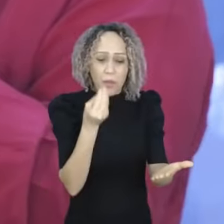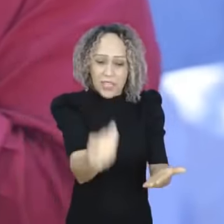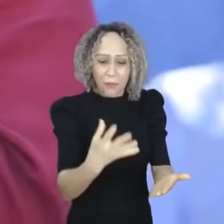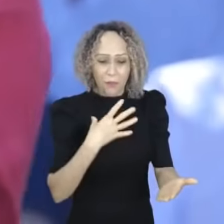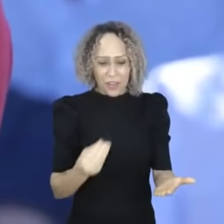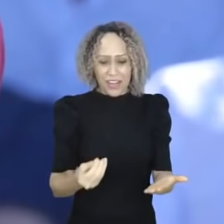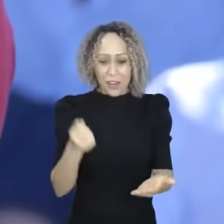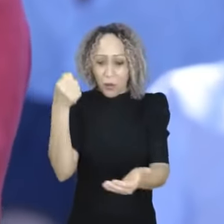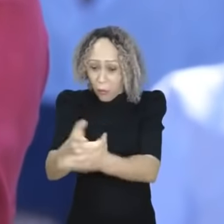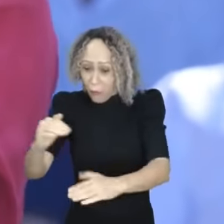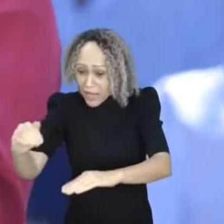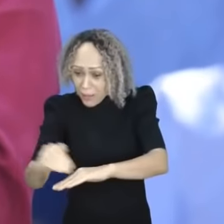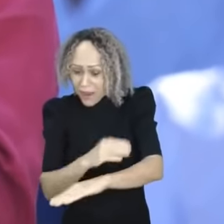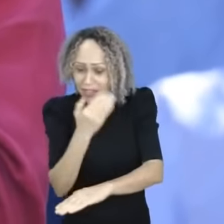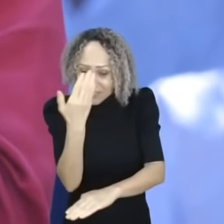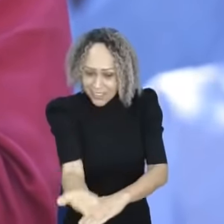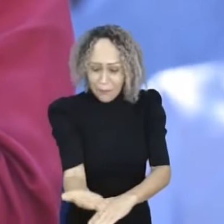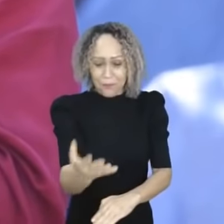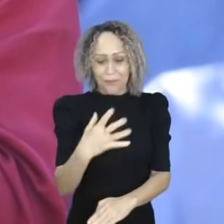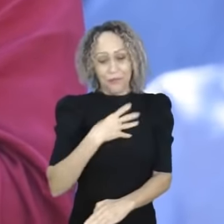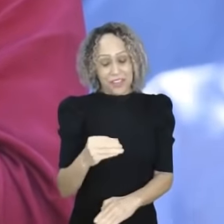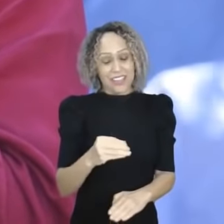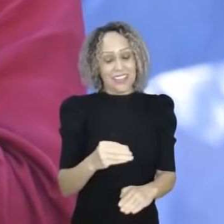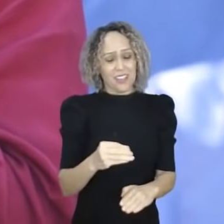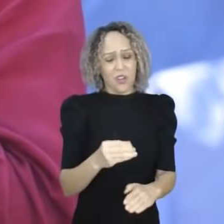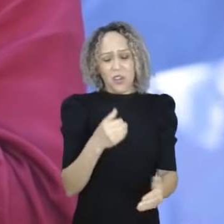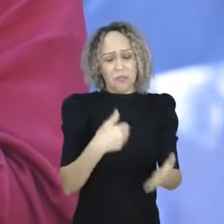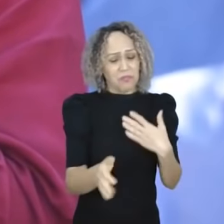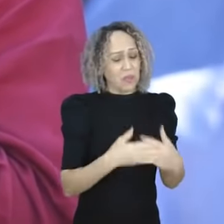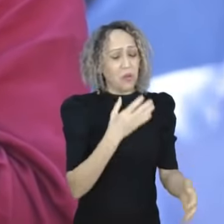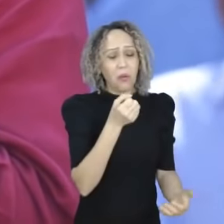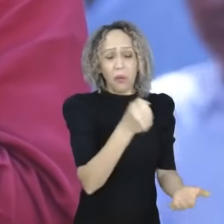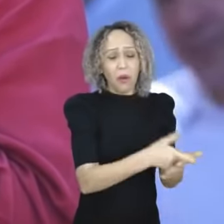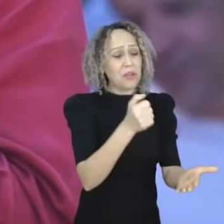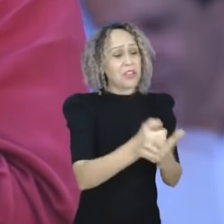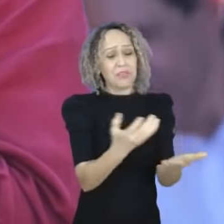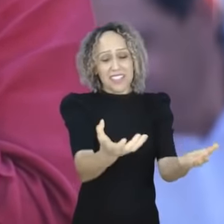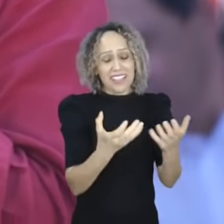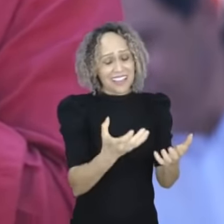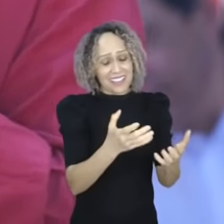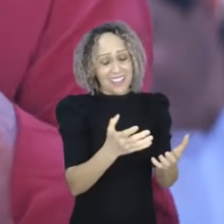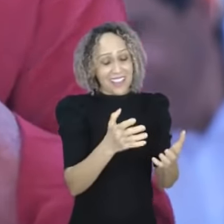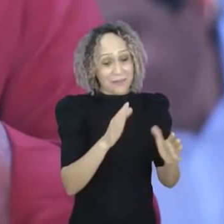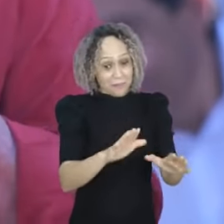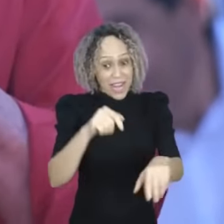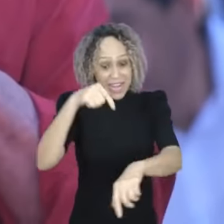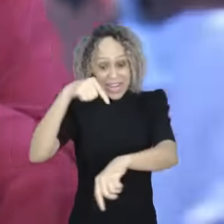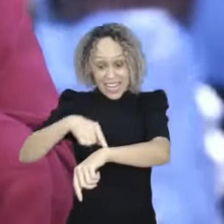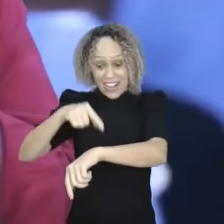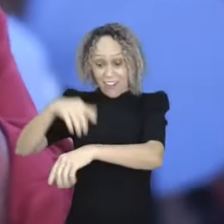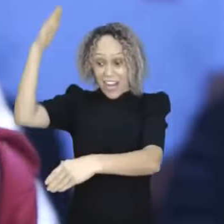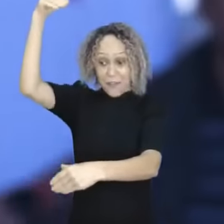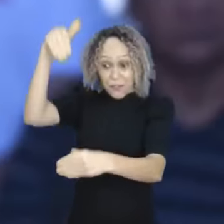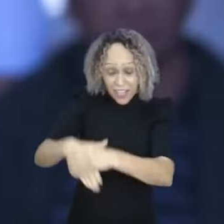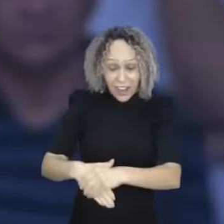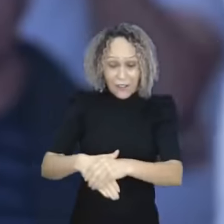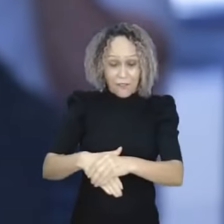do voto, é preciso votar em quem vai cuidar desse país definitivamente.